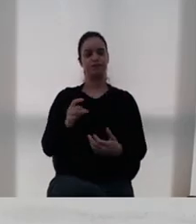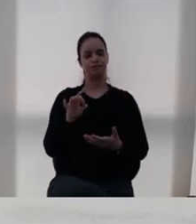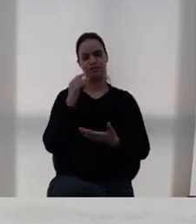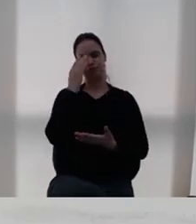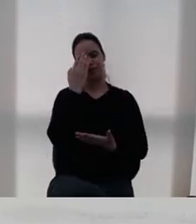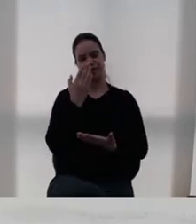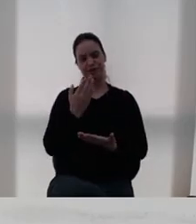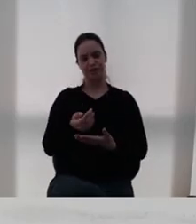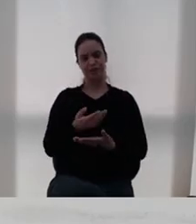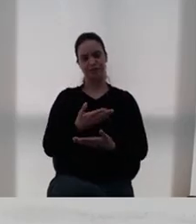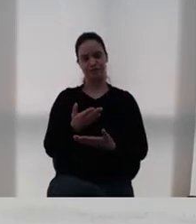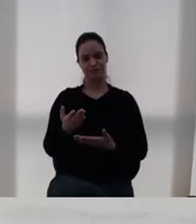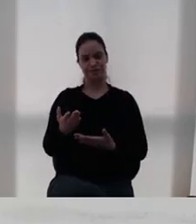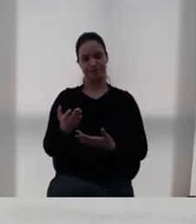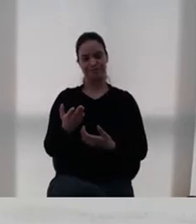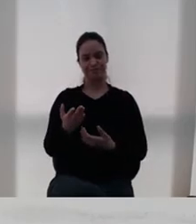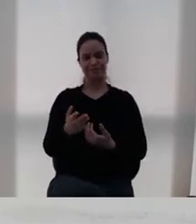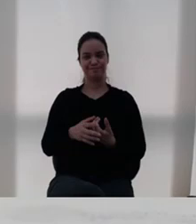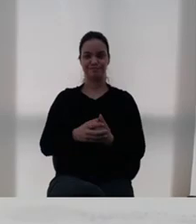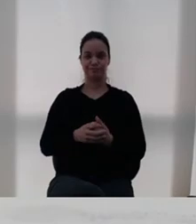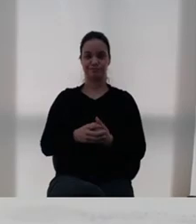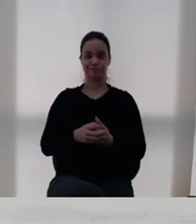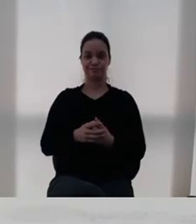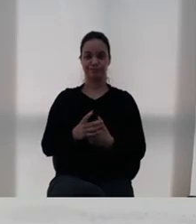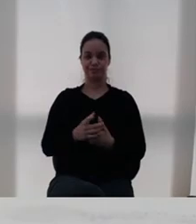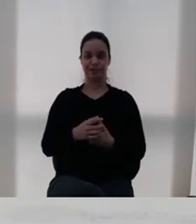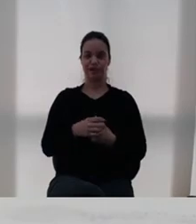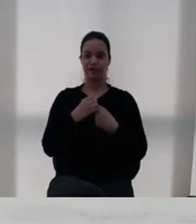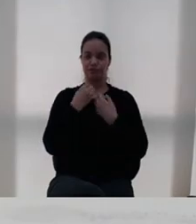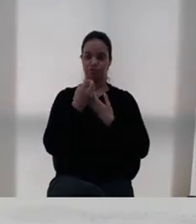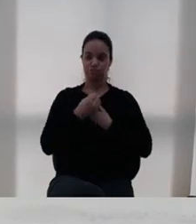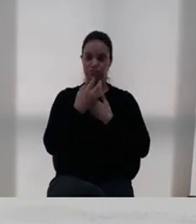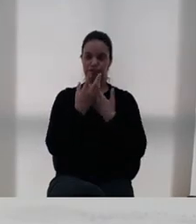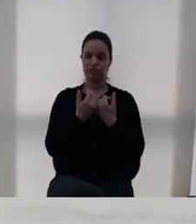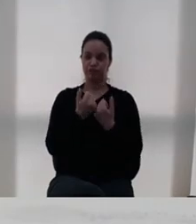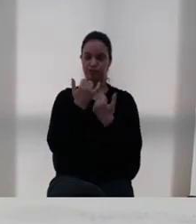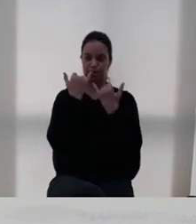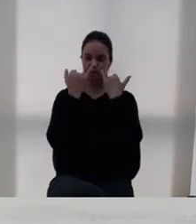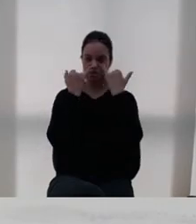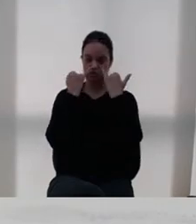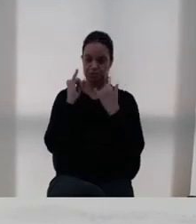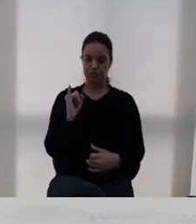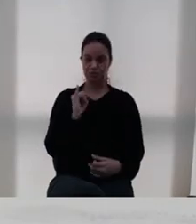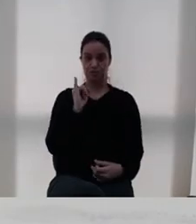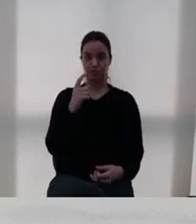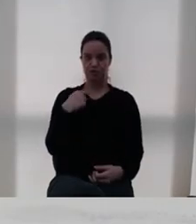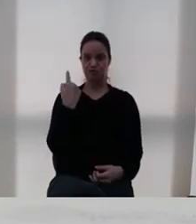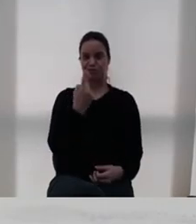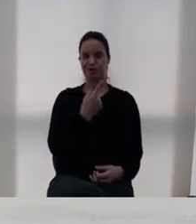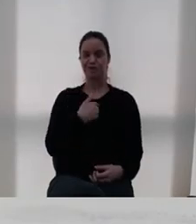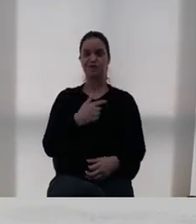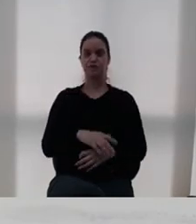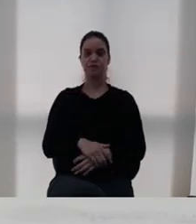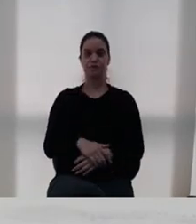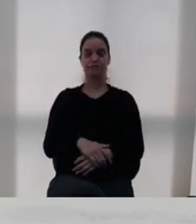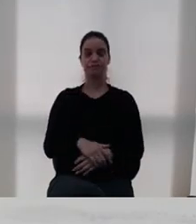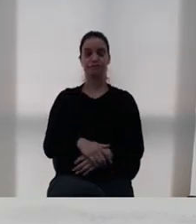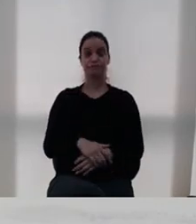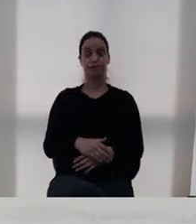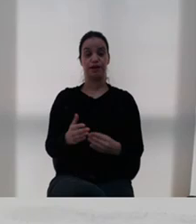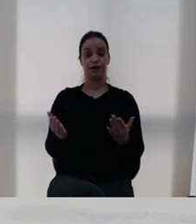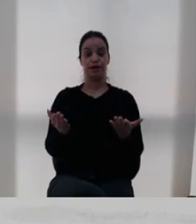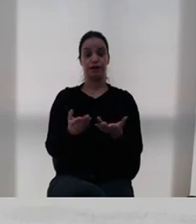a Vossa Excelência, a gentileza da sua manifestação e, mais do que isso, as informações que são tão relevantes para todos e todas. Na sequência, eu gostaria